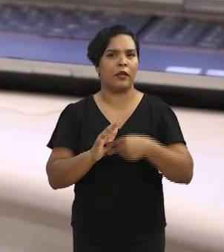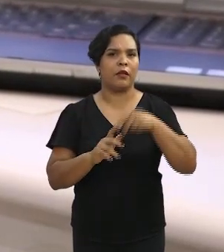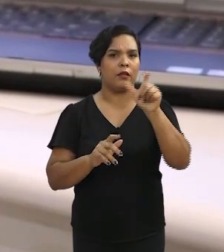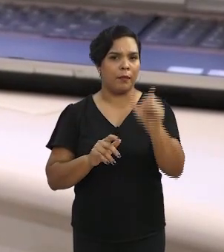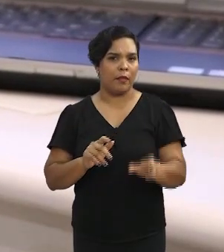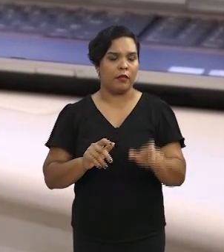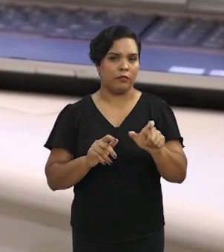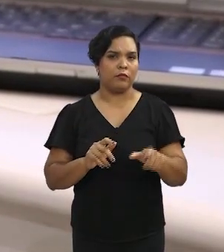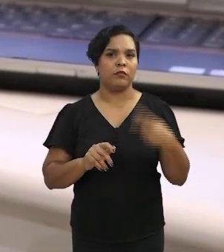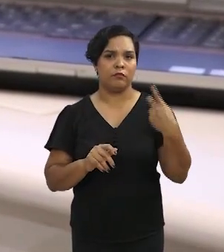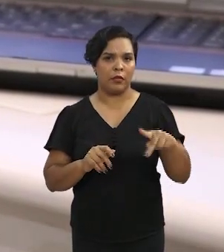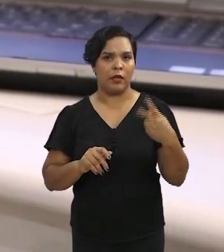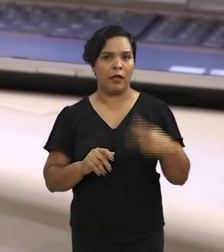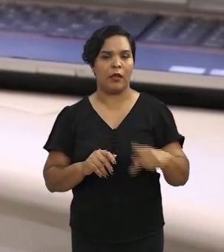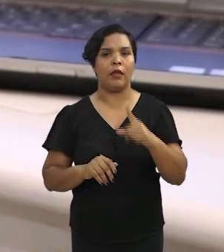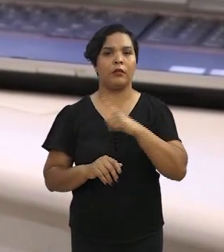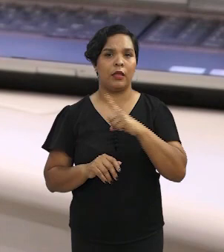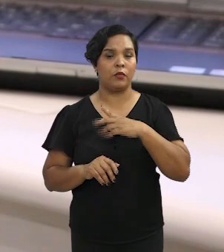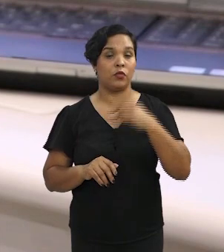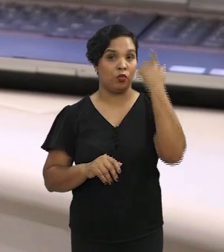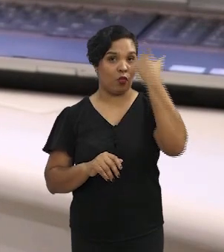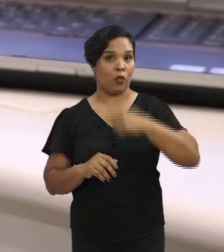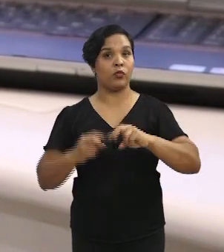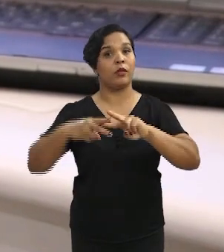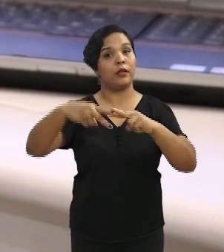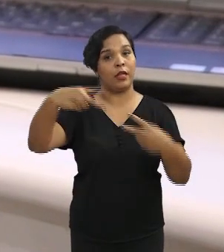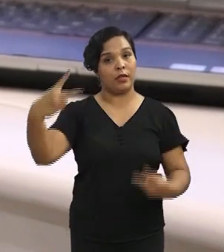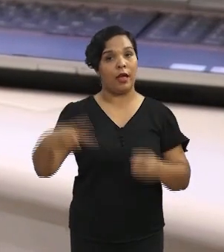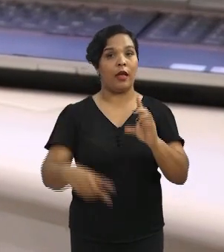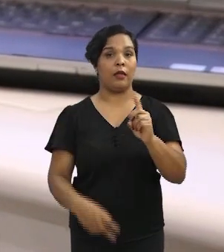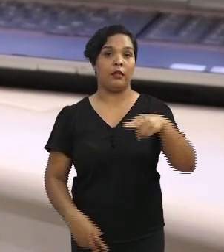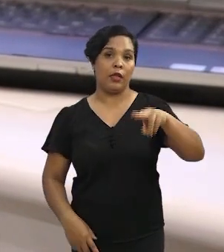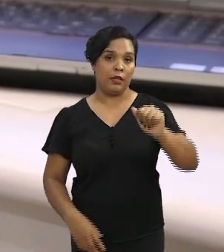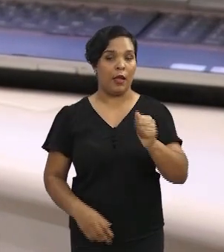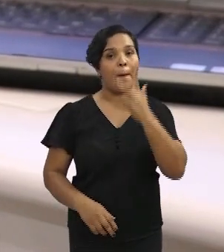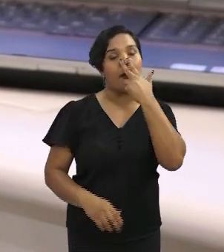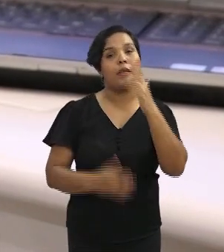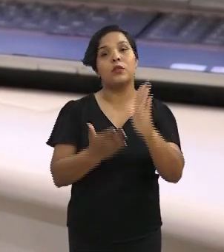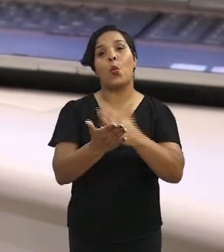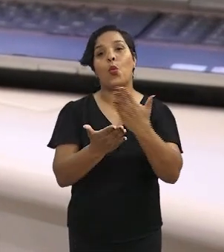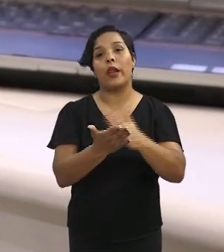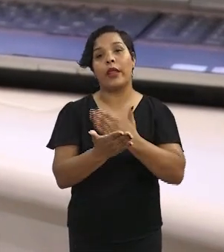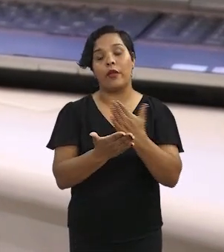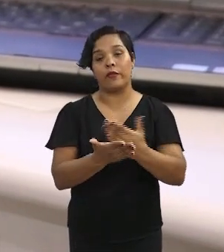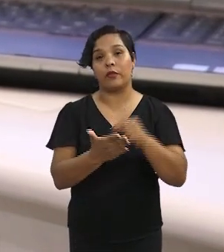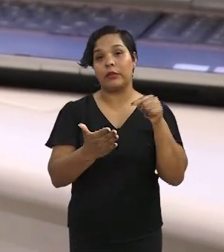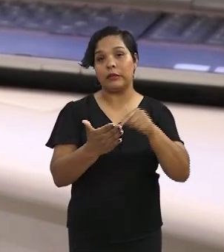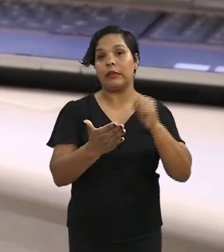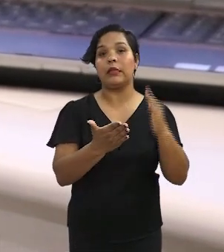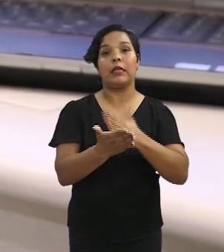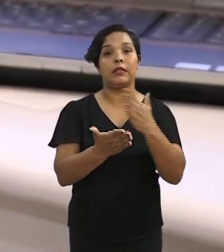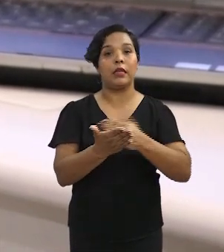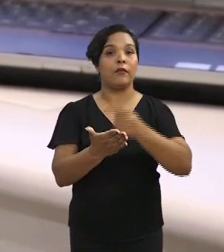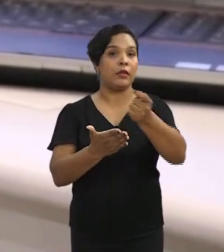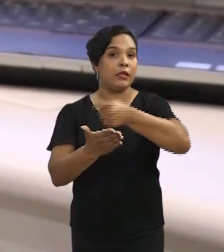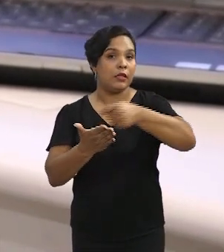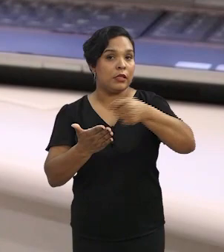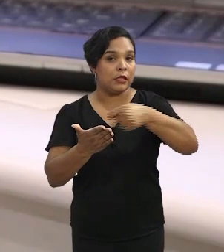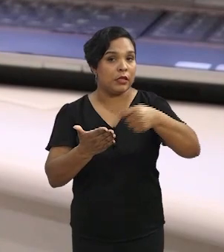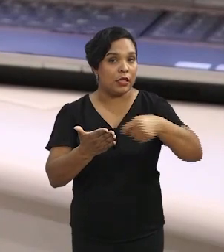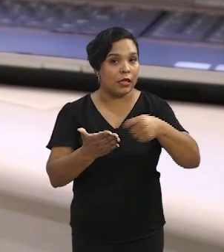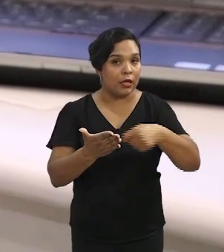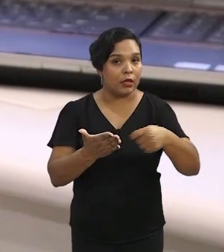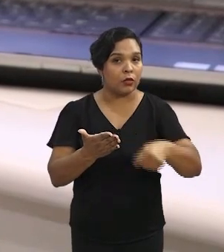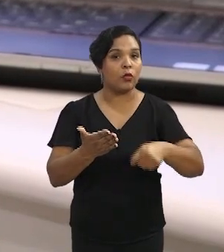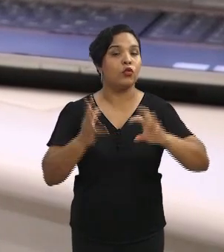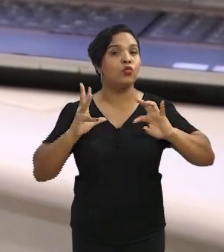a partir dela, né, nós temos o nosso DNA, que ele é como se fosse um livro. E esse livro, ele está escrito, né,